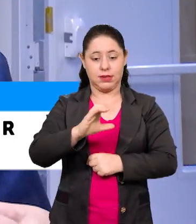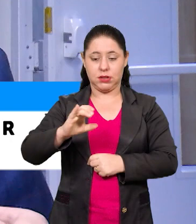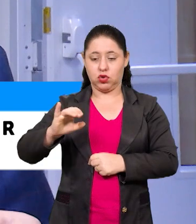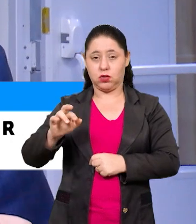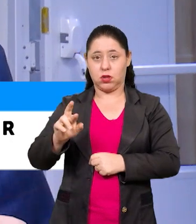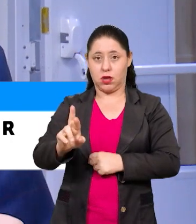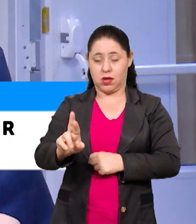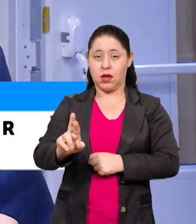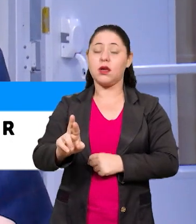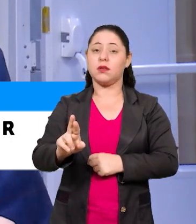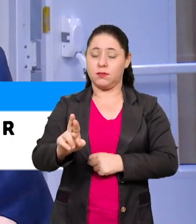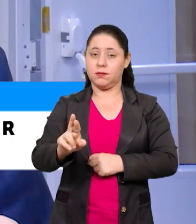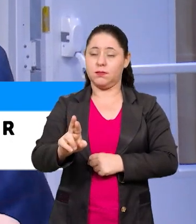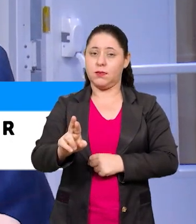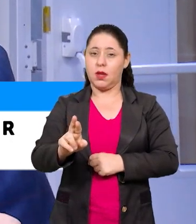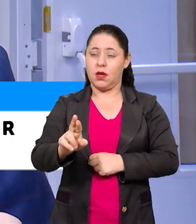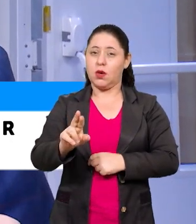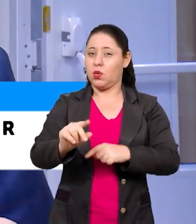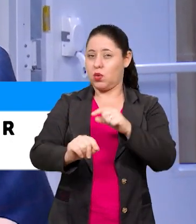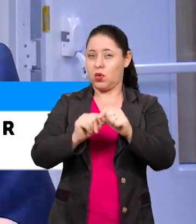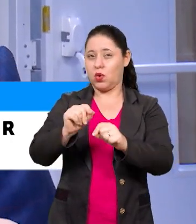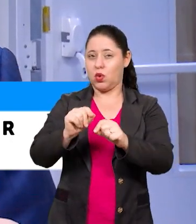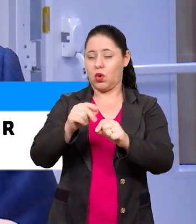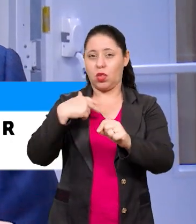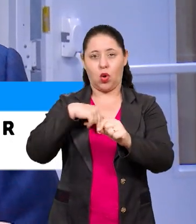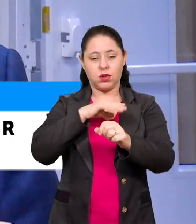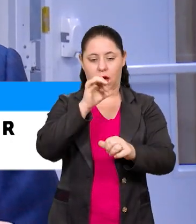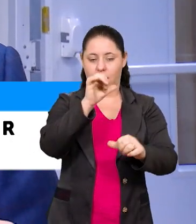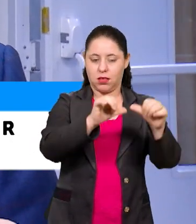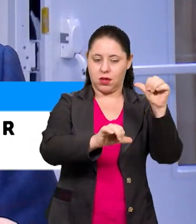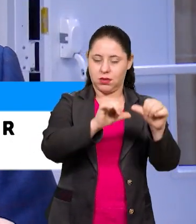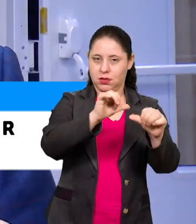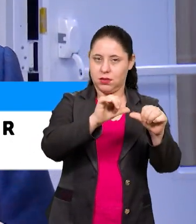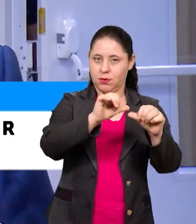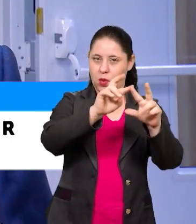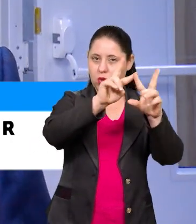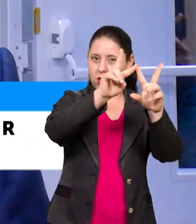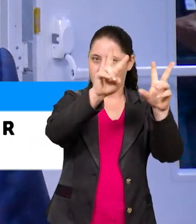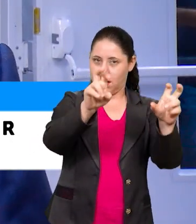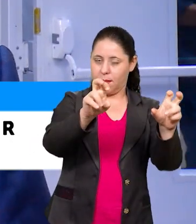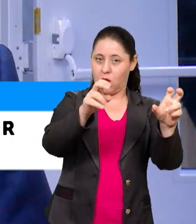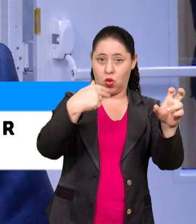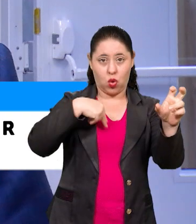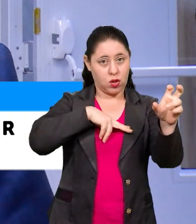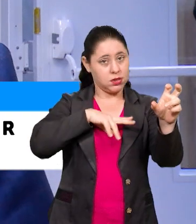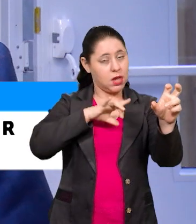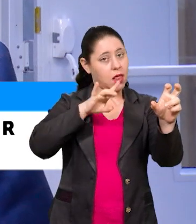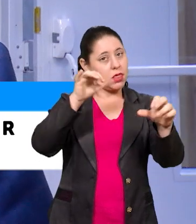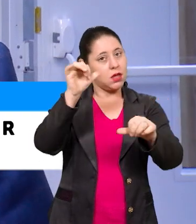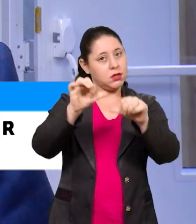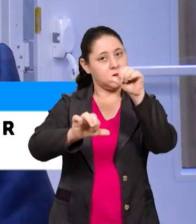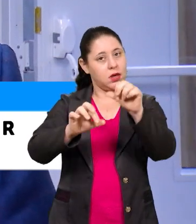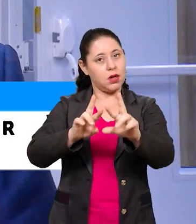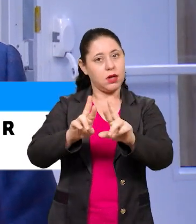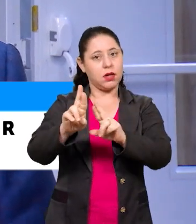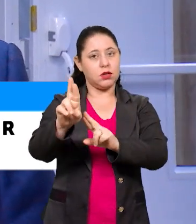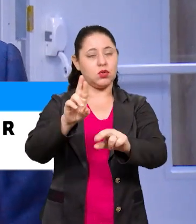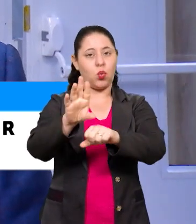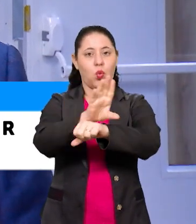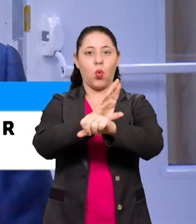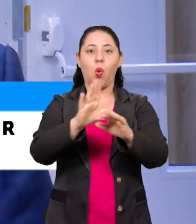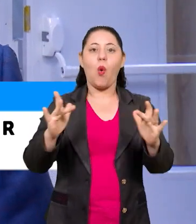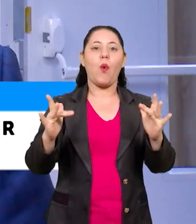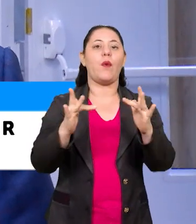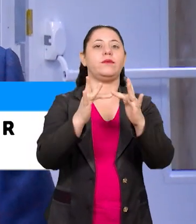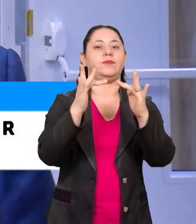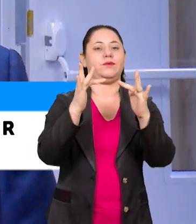na Comissão de Constituição, Justiça e Redação Final, nós não analisamos o mérito do projeto. O que nós analisamos apenas